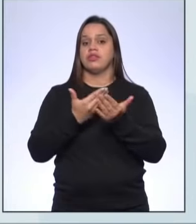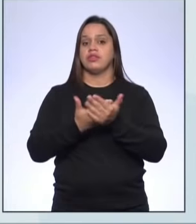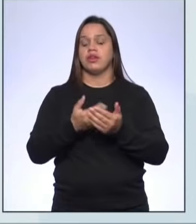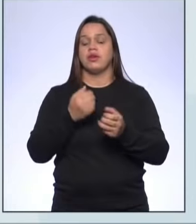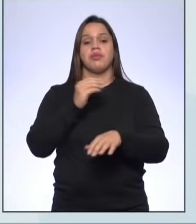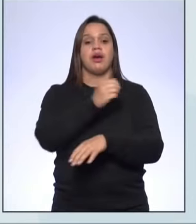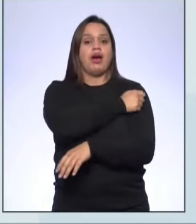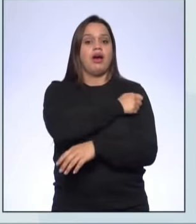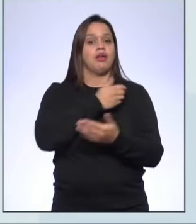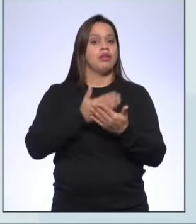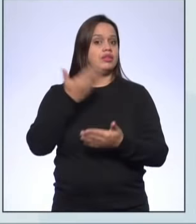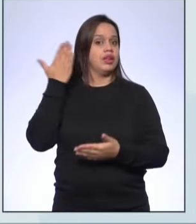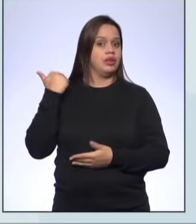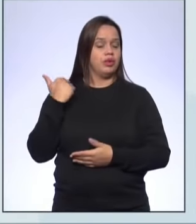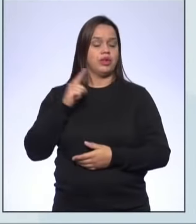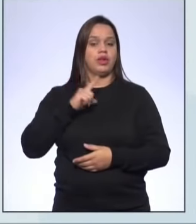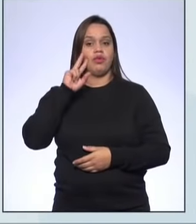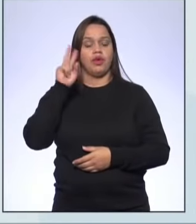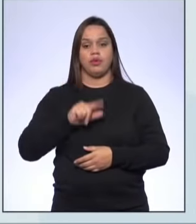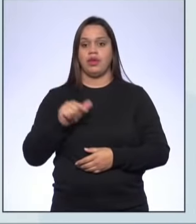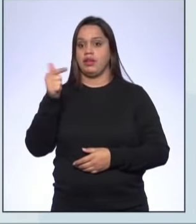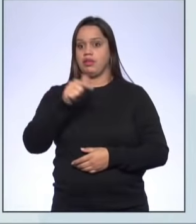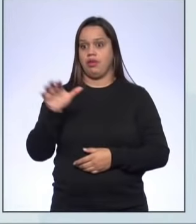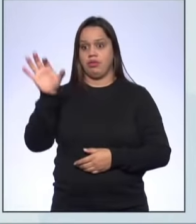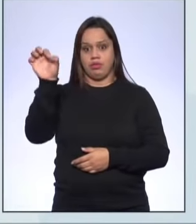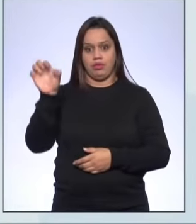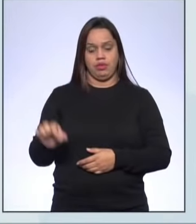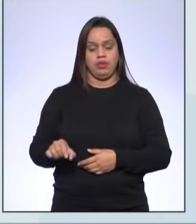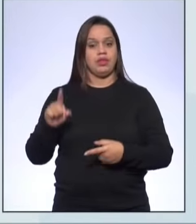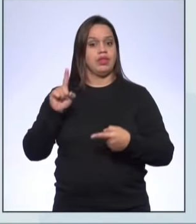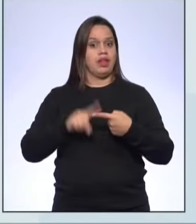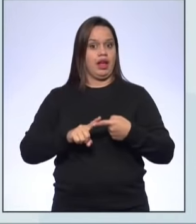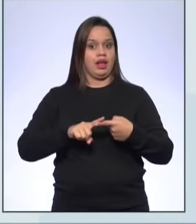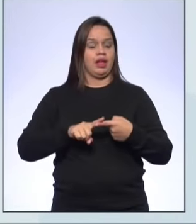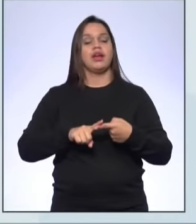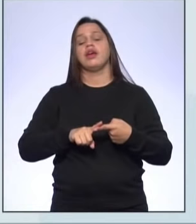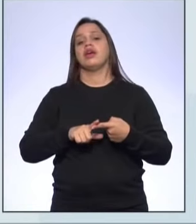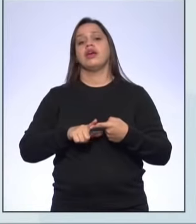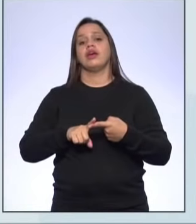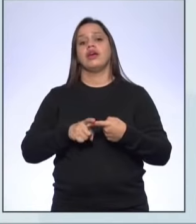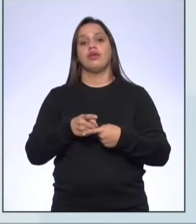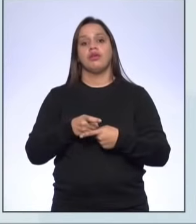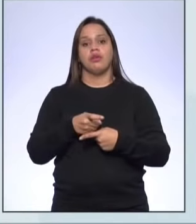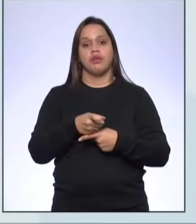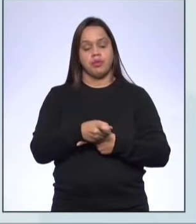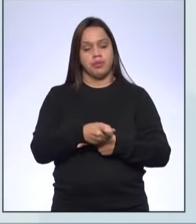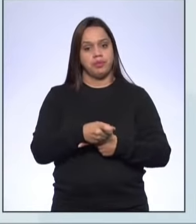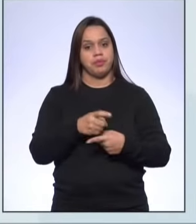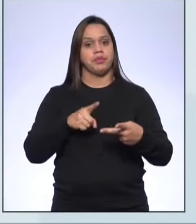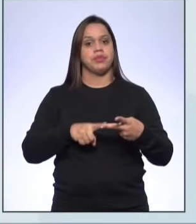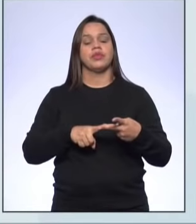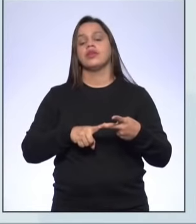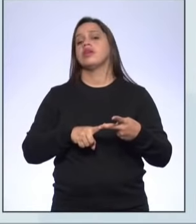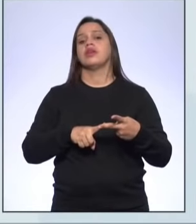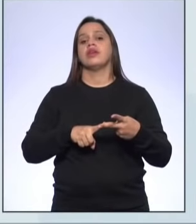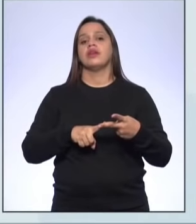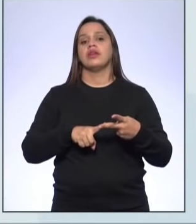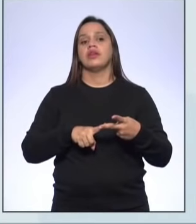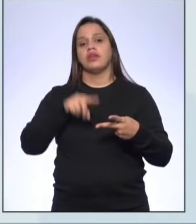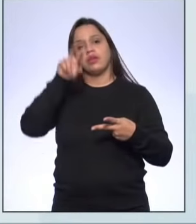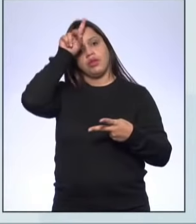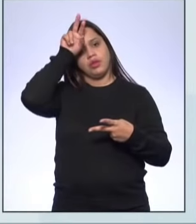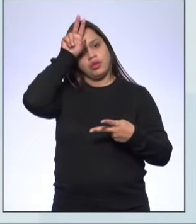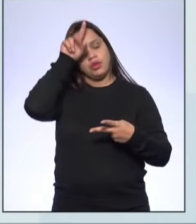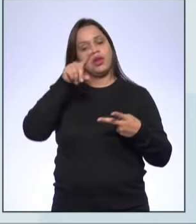invertebrados invertebrados nós temos o slug que pode ser ao mesmo né os moluscos e insetos e